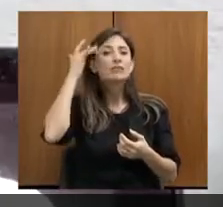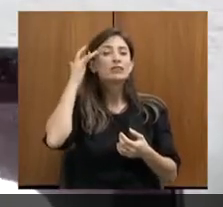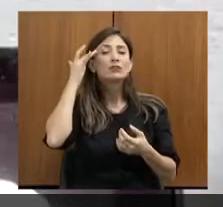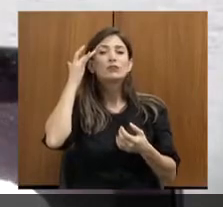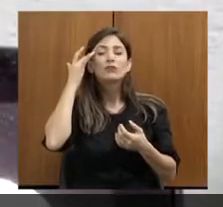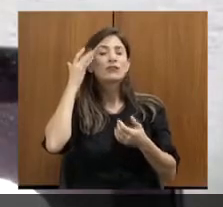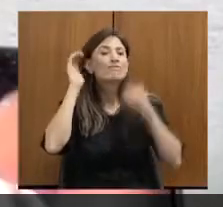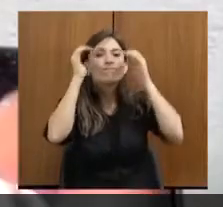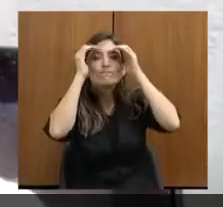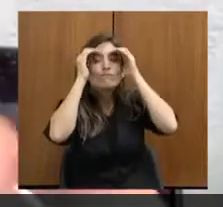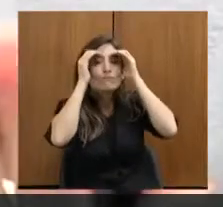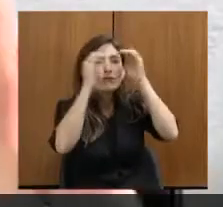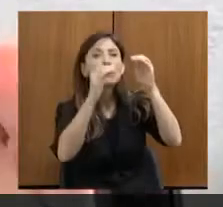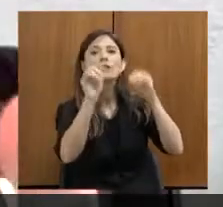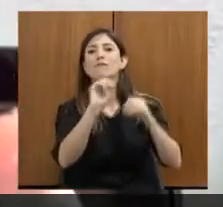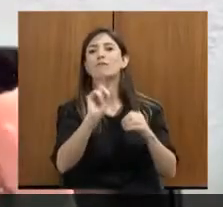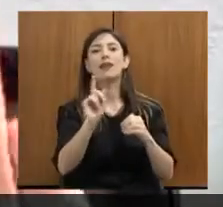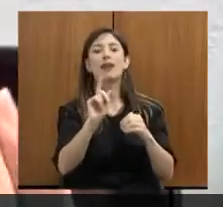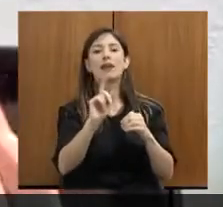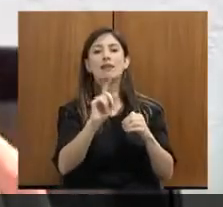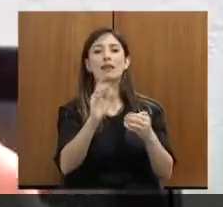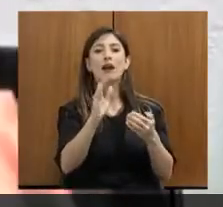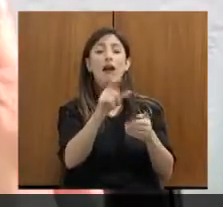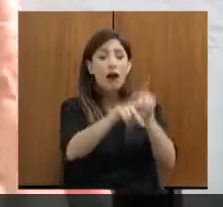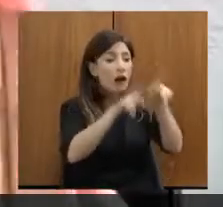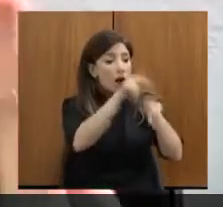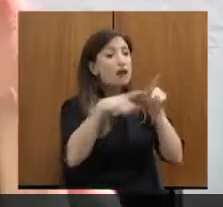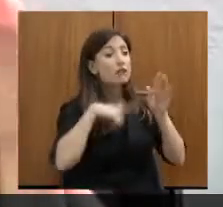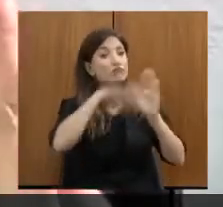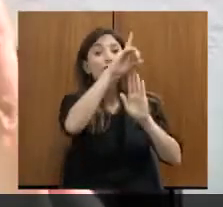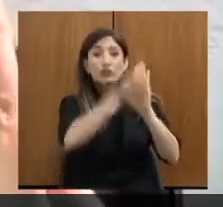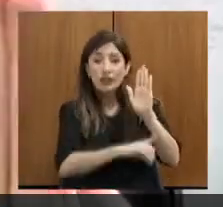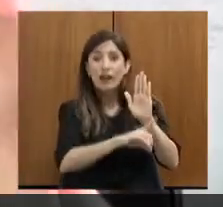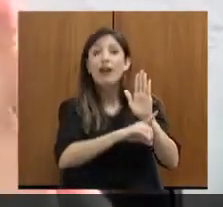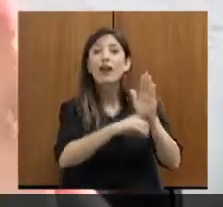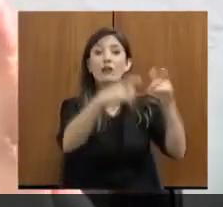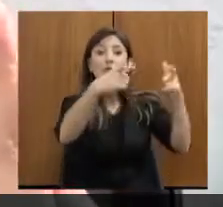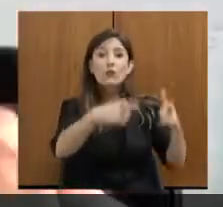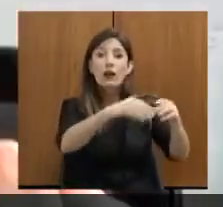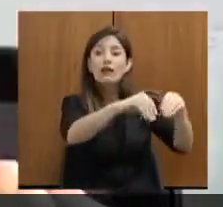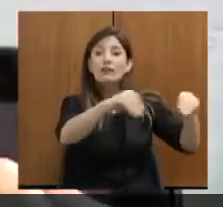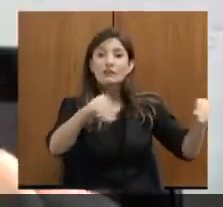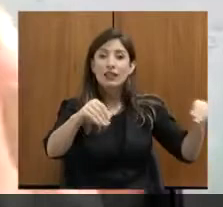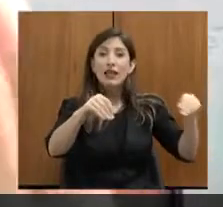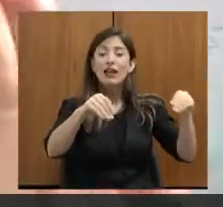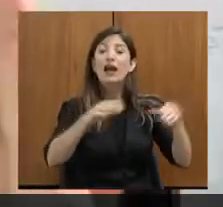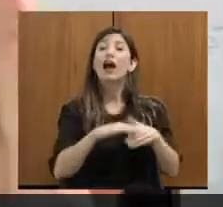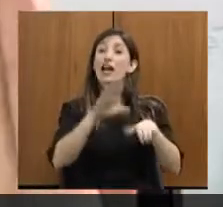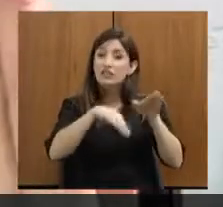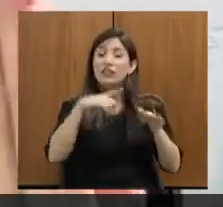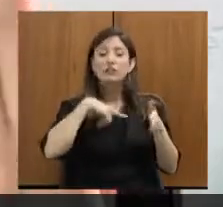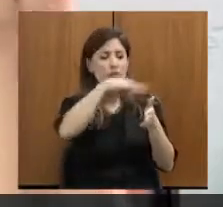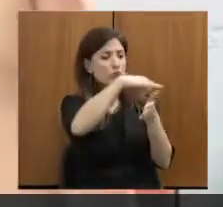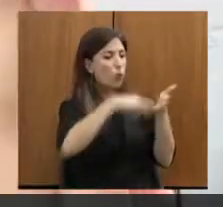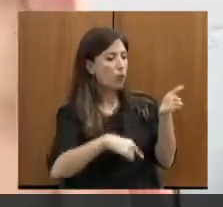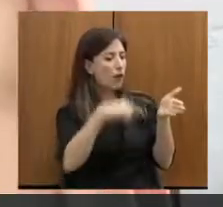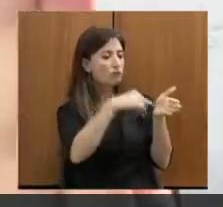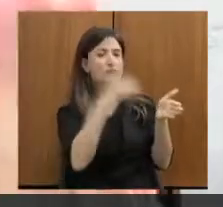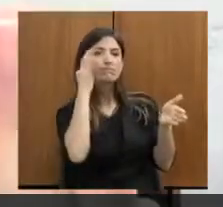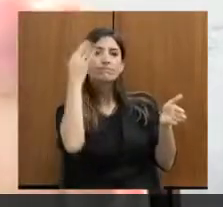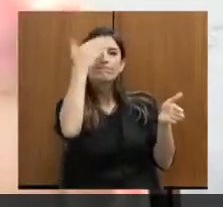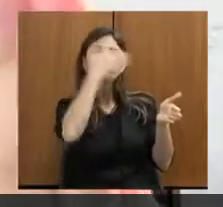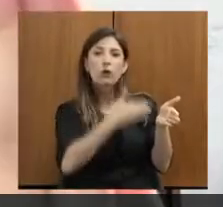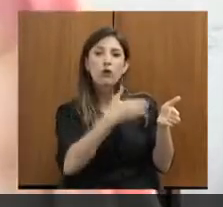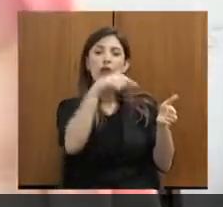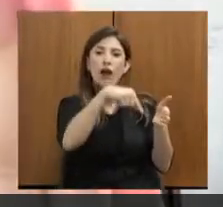reconhecem e até as mesmas que a pessoa que coisa que no caso Clomid do plano deles tem uma escritura para testar que as